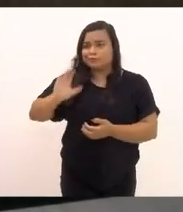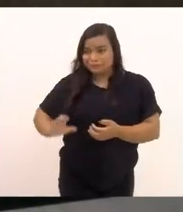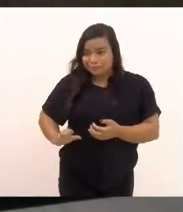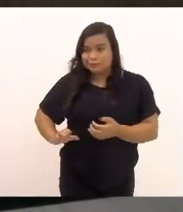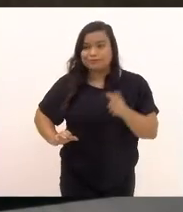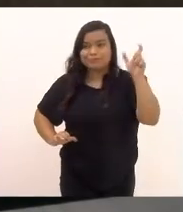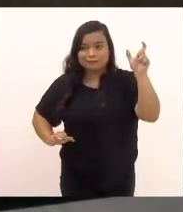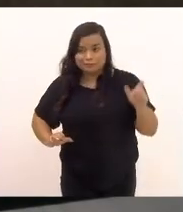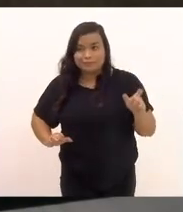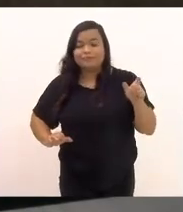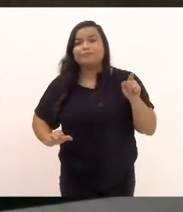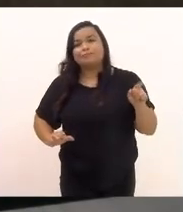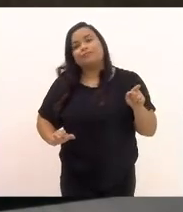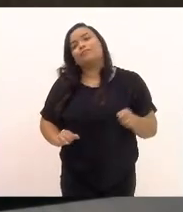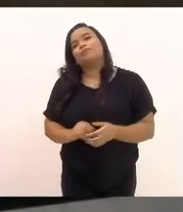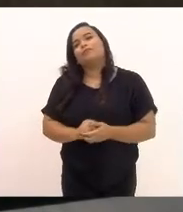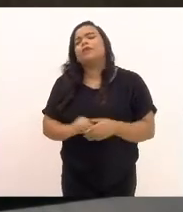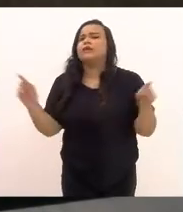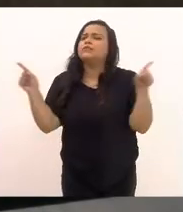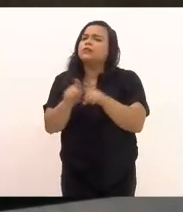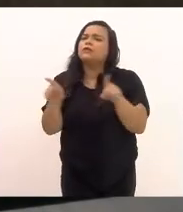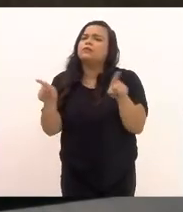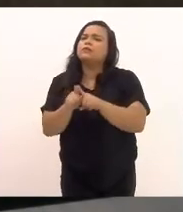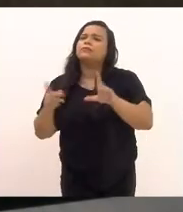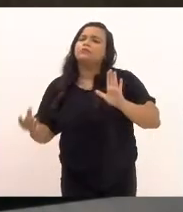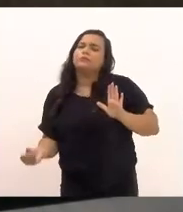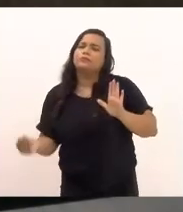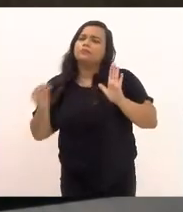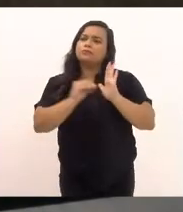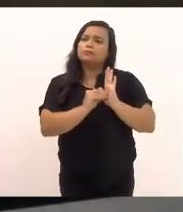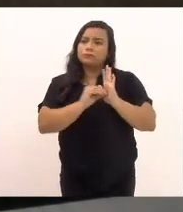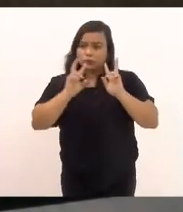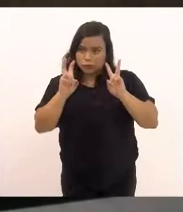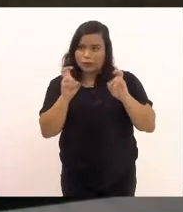Ciliano. Inserindo também nessa questão de ordem, um outro